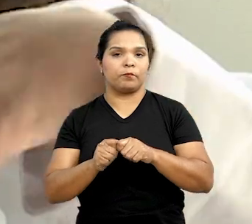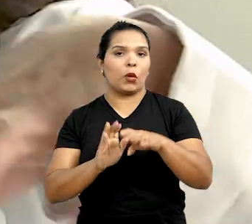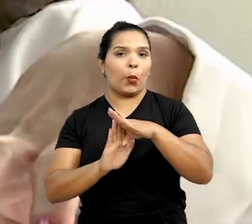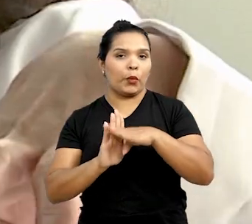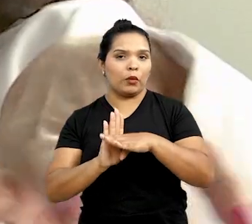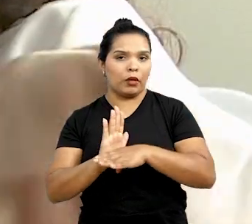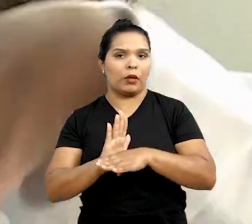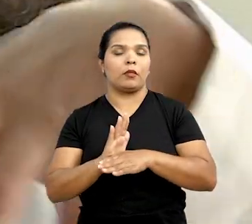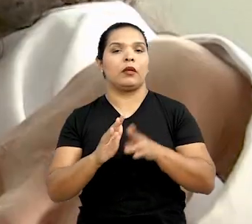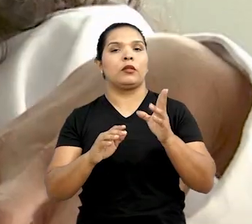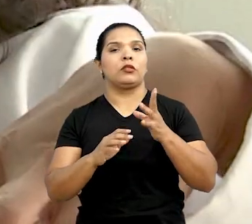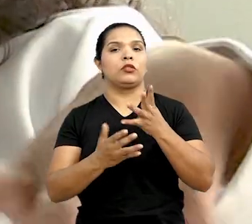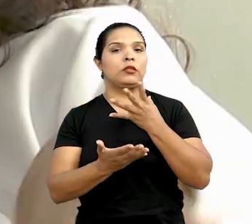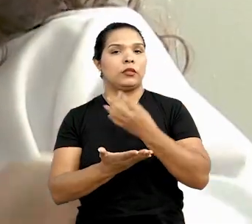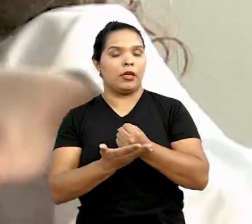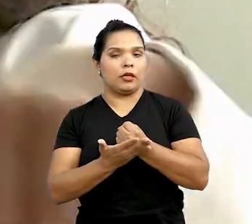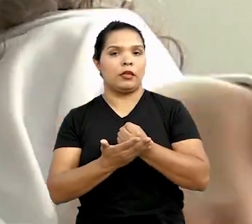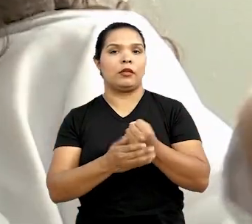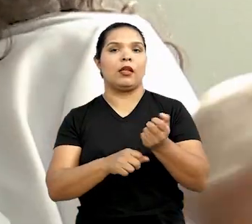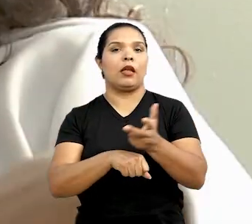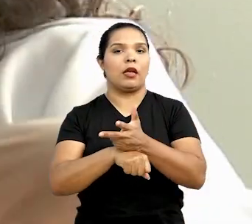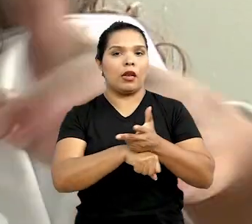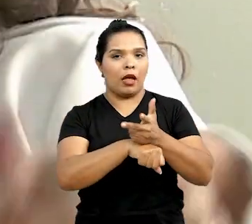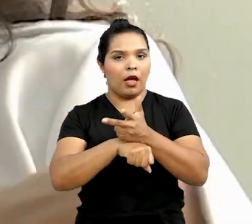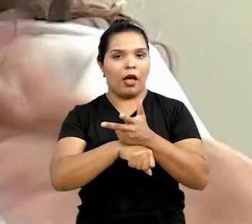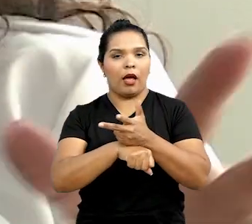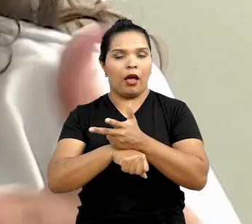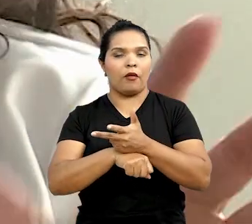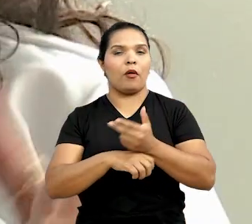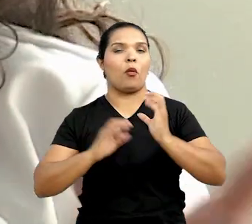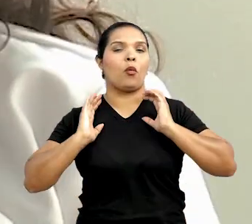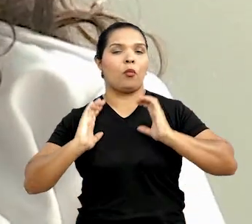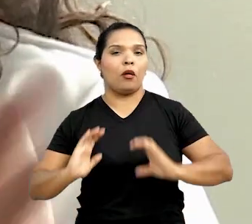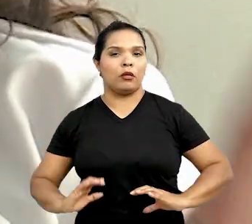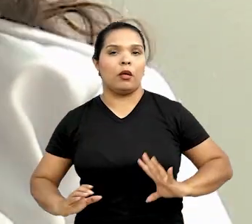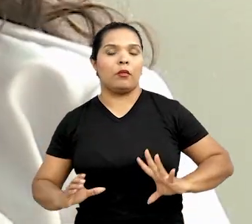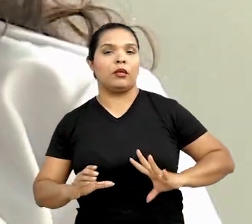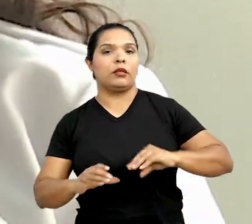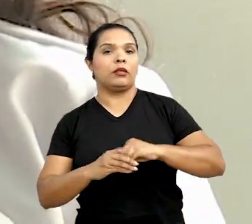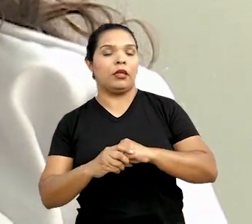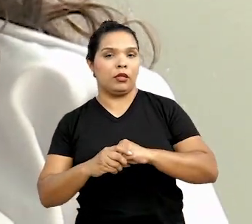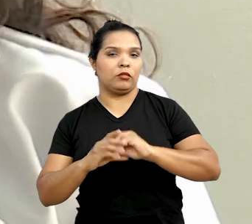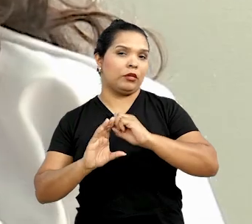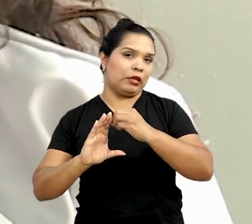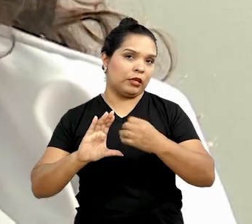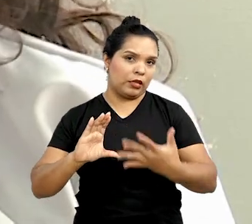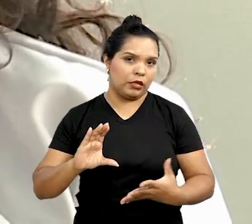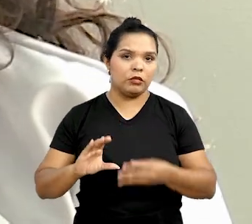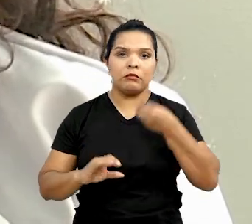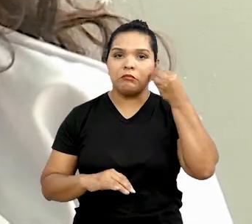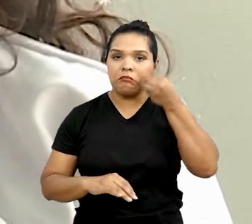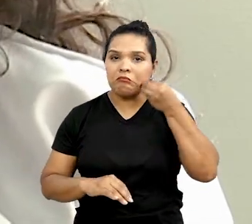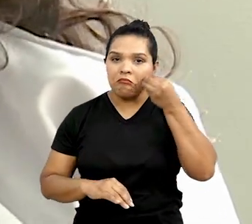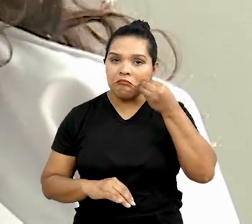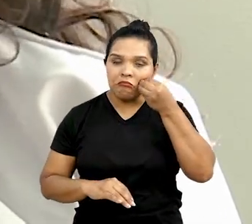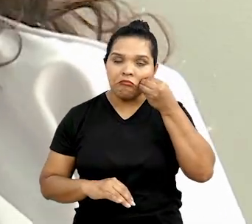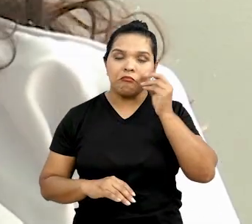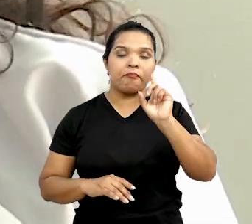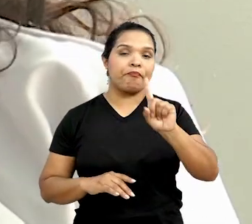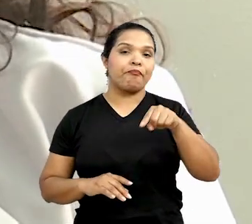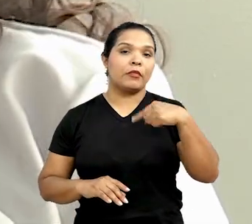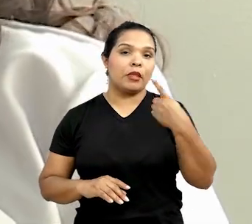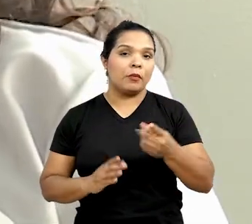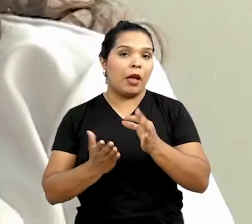gente grava, né, o comportamento dele dentro de alguns paradigmas experimentais, e